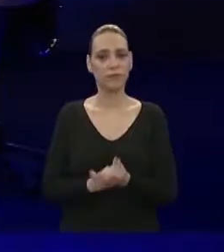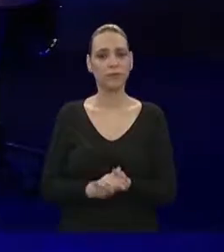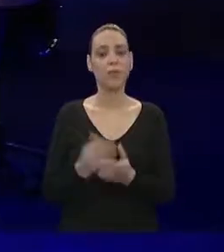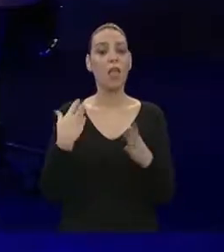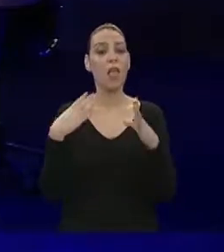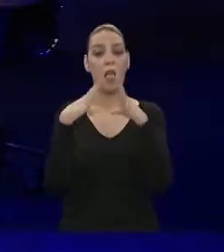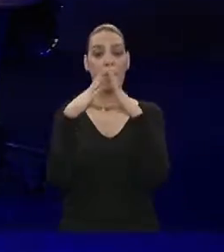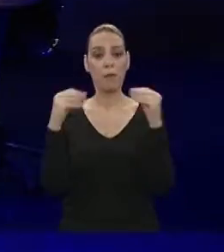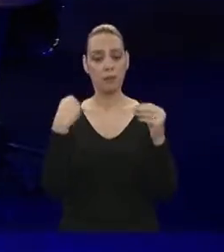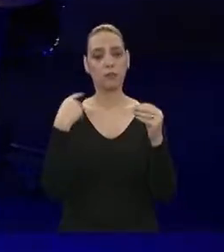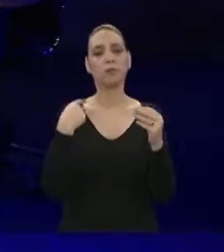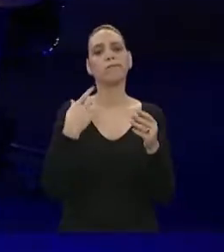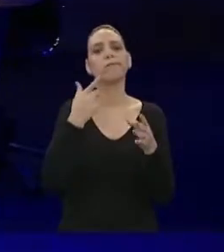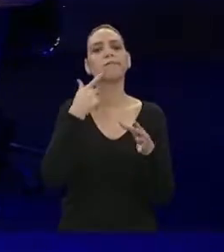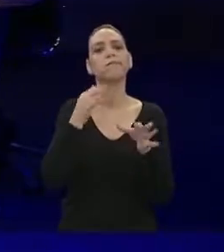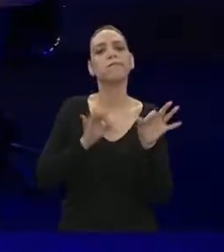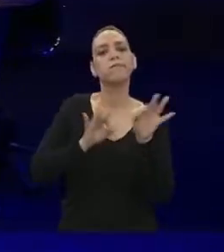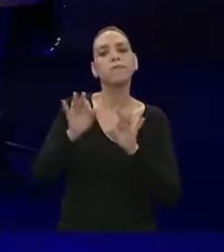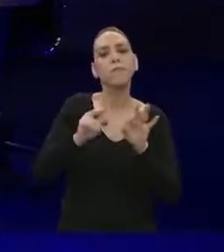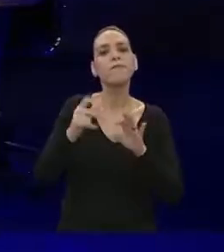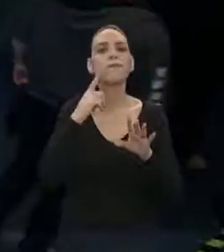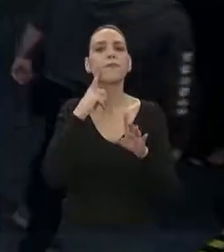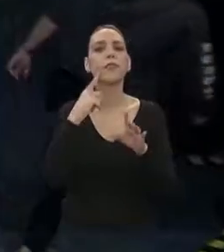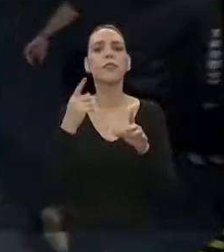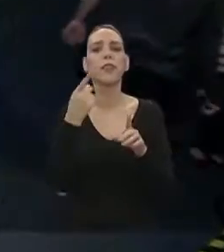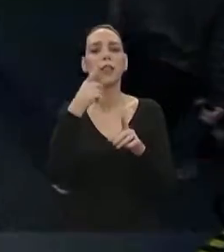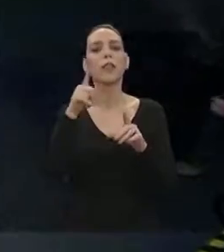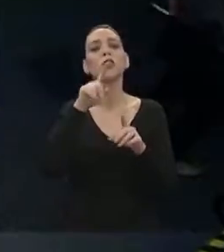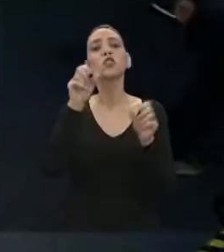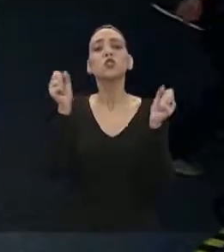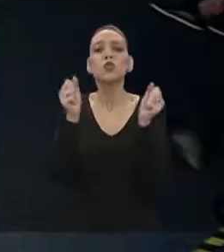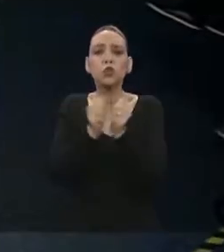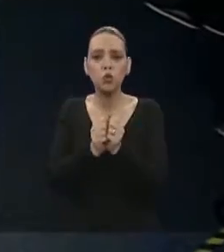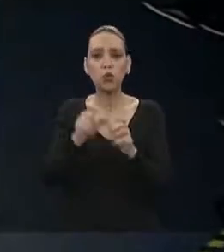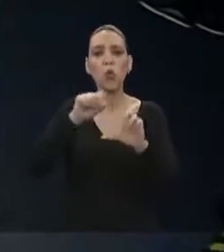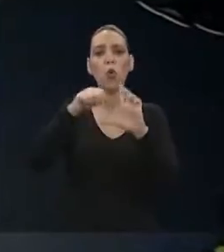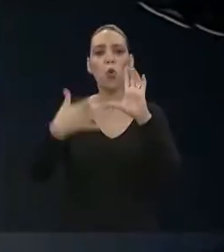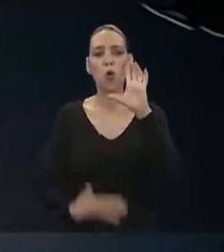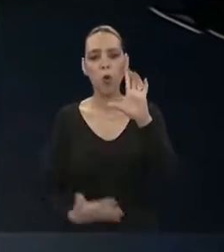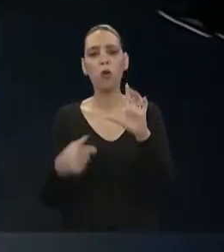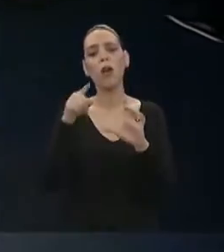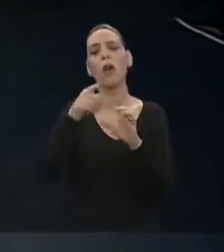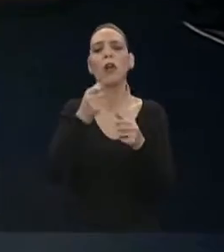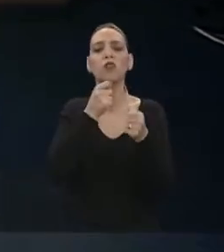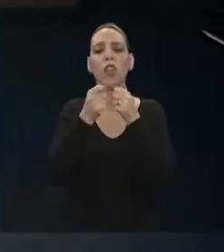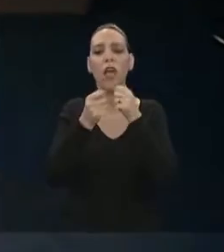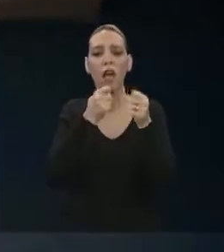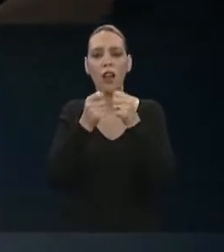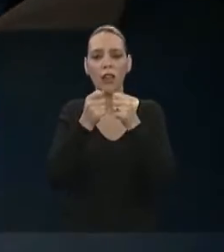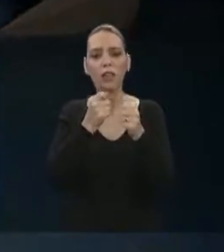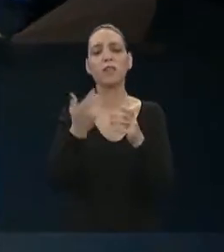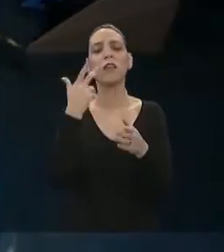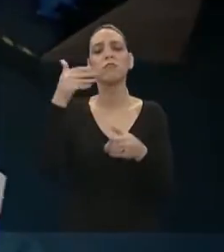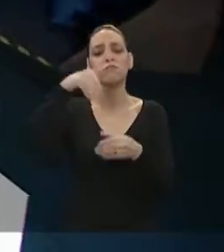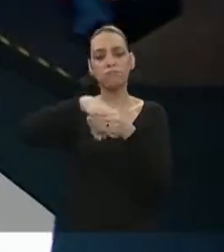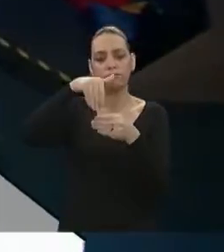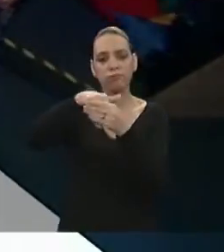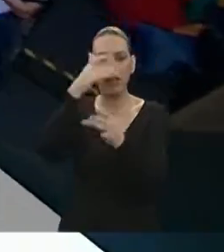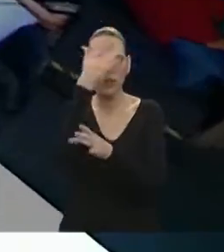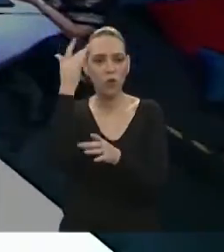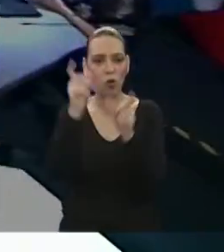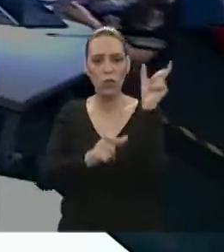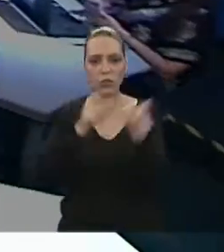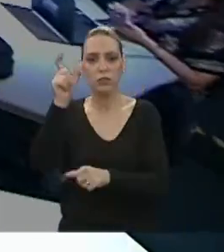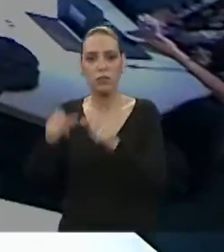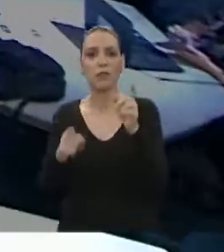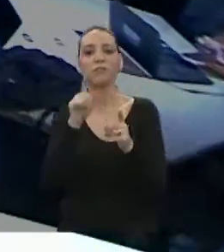mais uma vez, um estúdio digital junto com o Google que vai fornecer a jornalistas, convidados e principalmente aos eleitores dados das reações